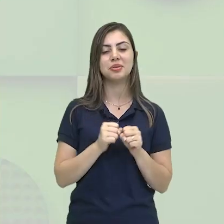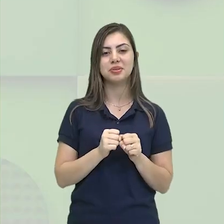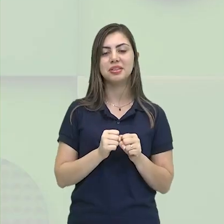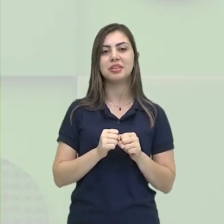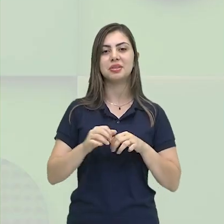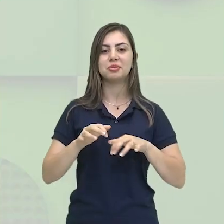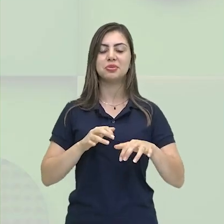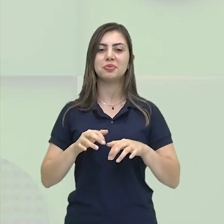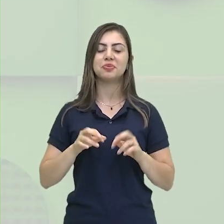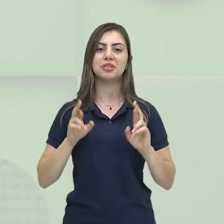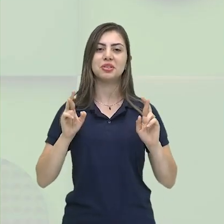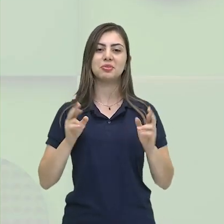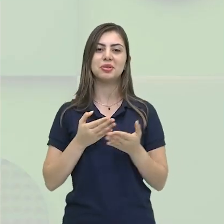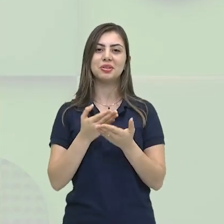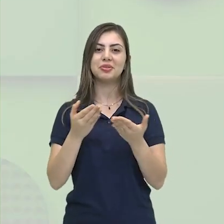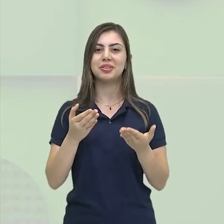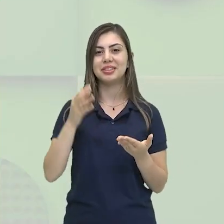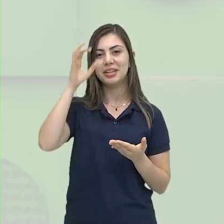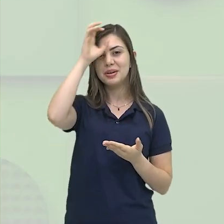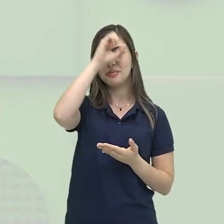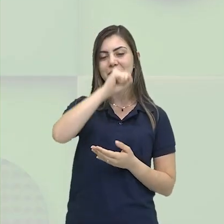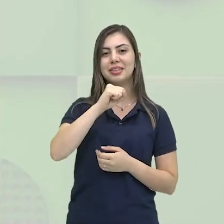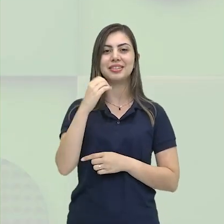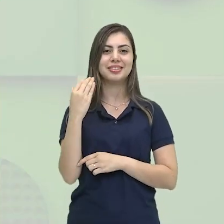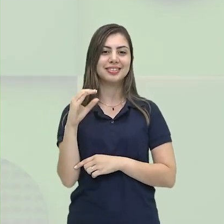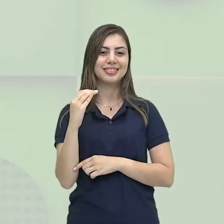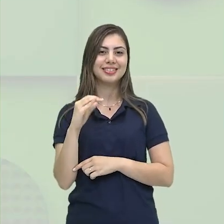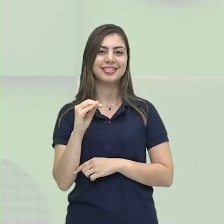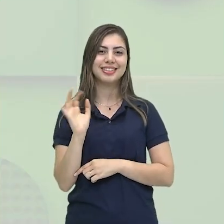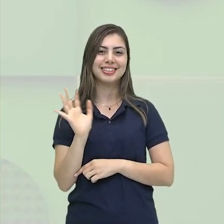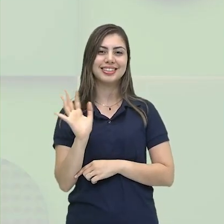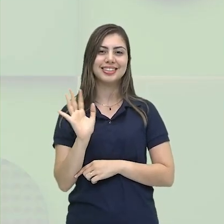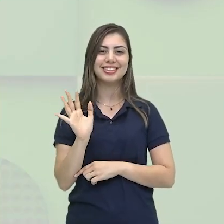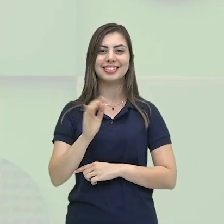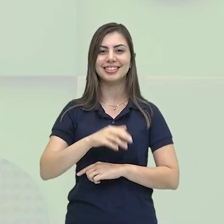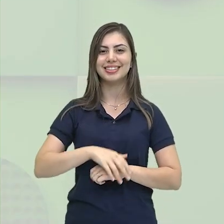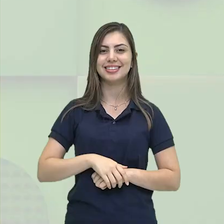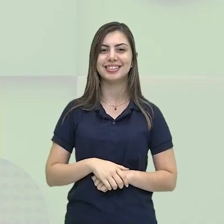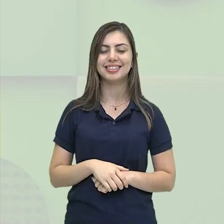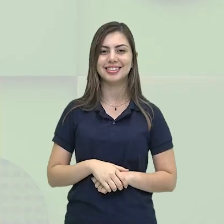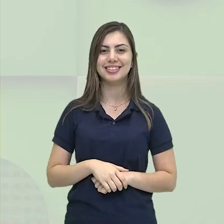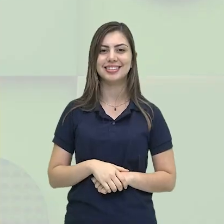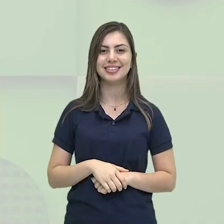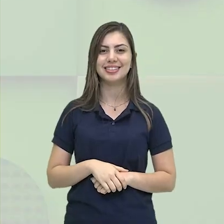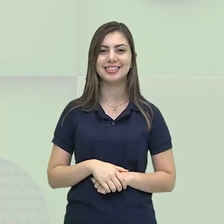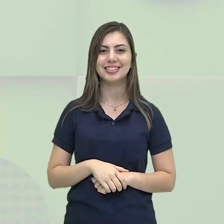articular. Espero que você tenha aprendido mais ciência e até uma próxima.